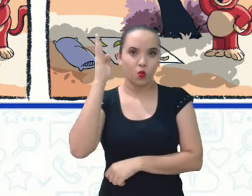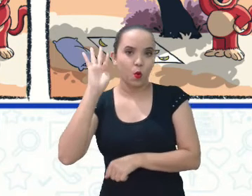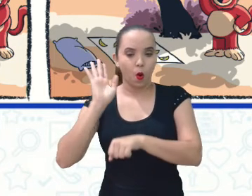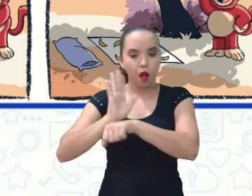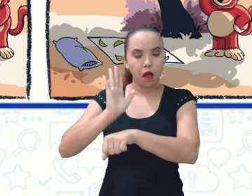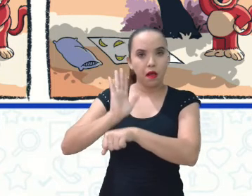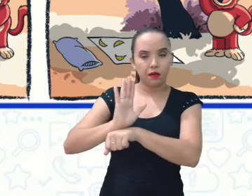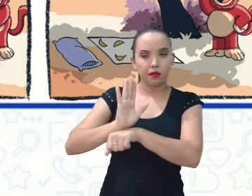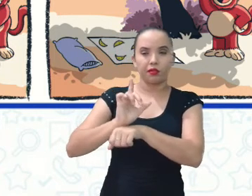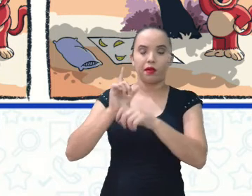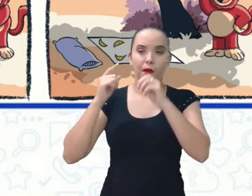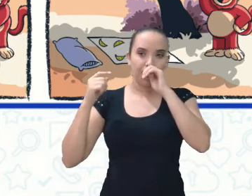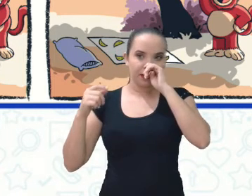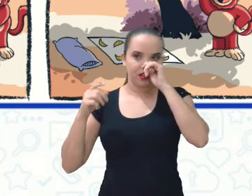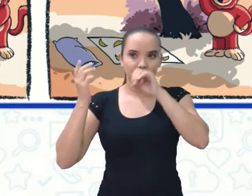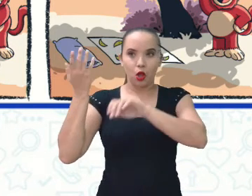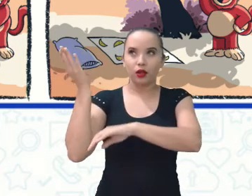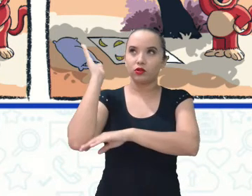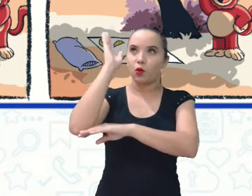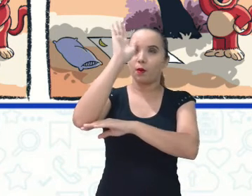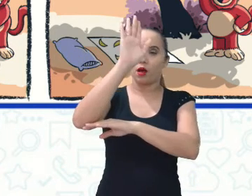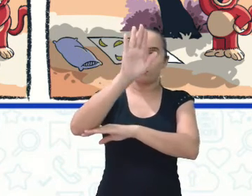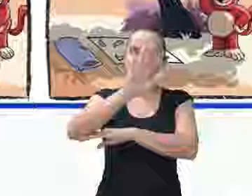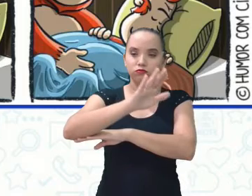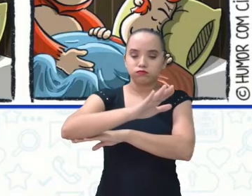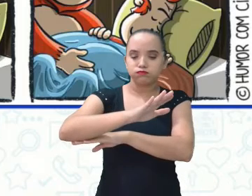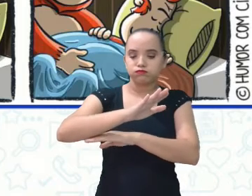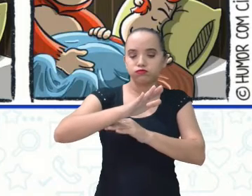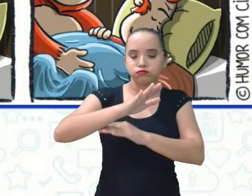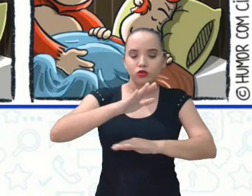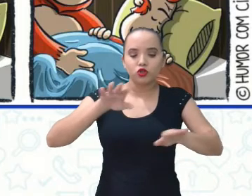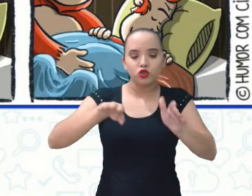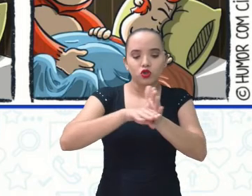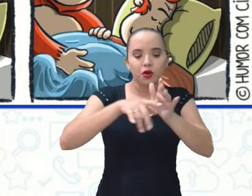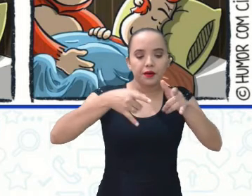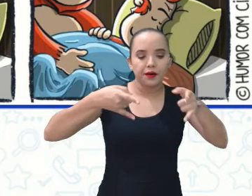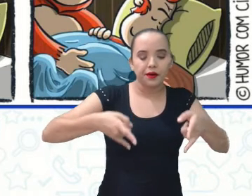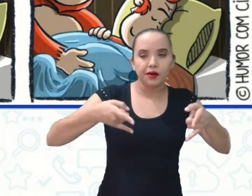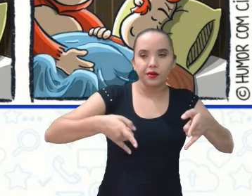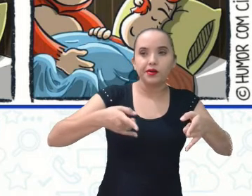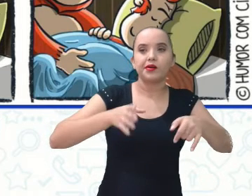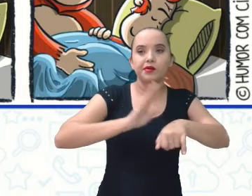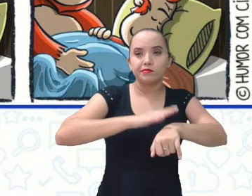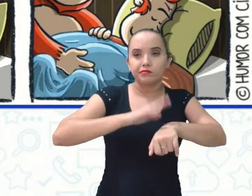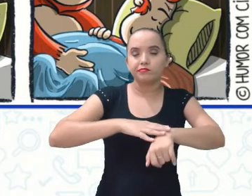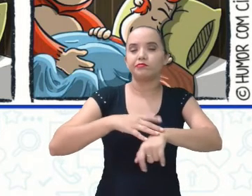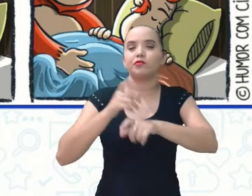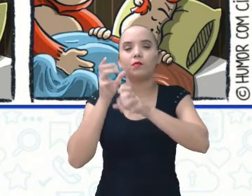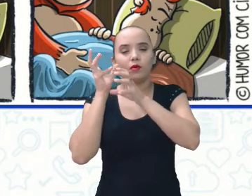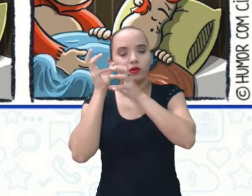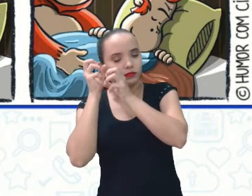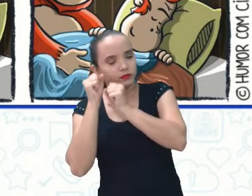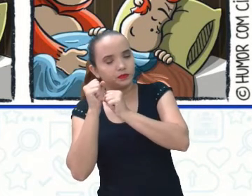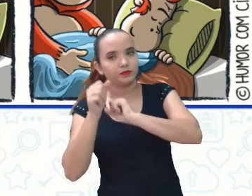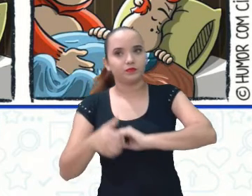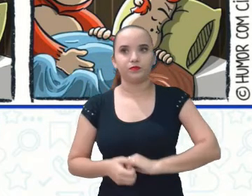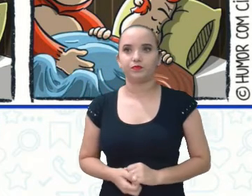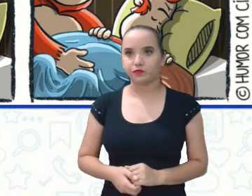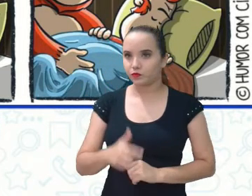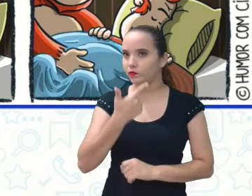ali a sua cama e realmente ele pode tirar a sua soneca. Então, sonolento, não é? Nós temos